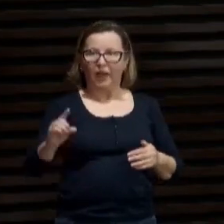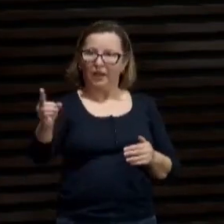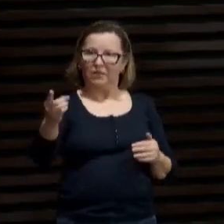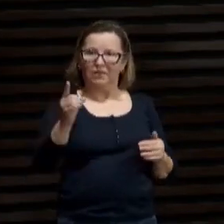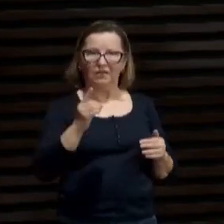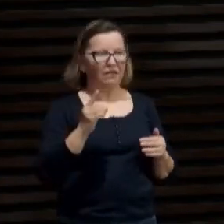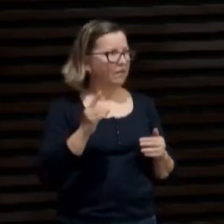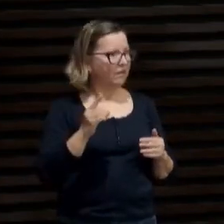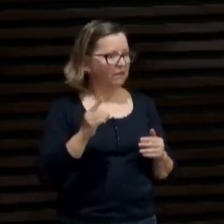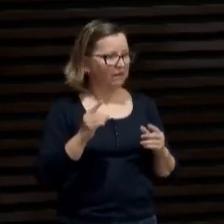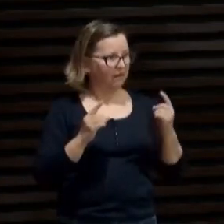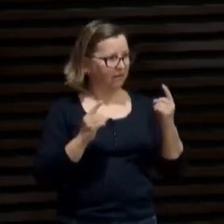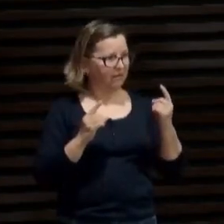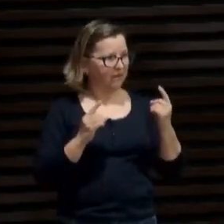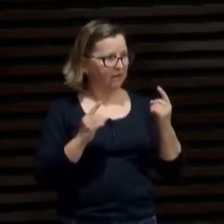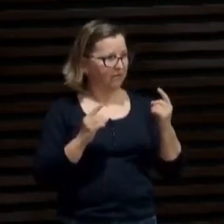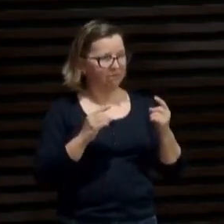ainda.